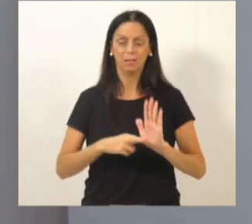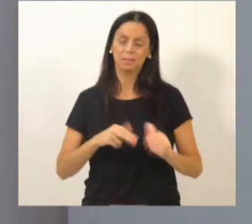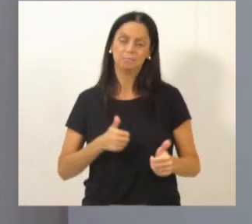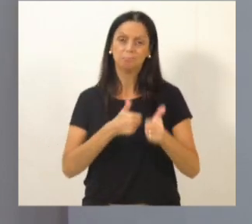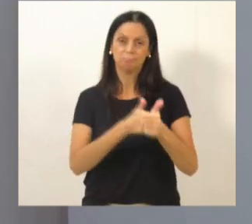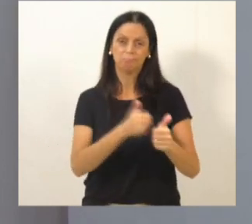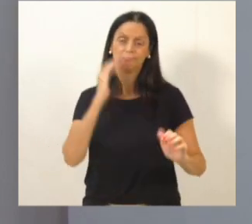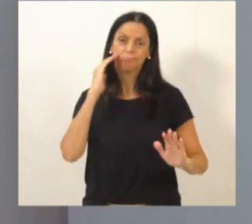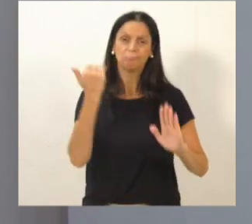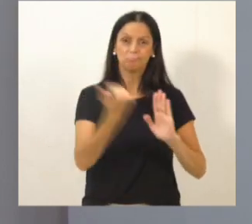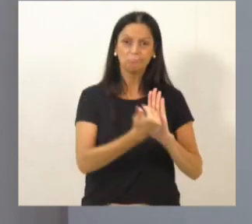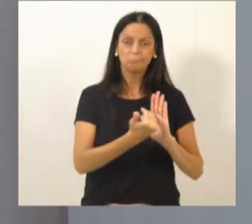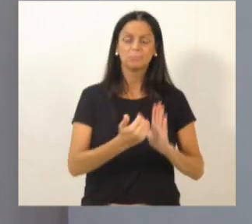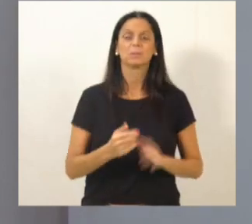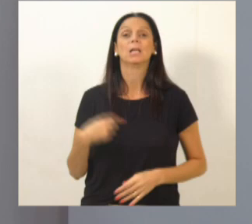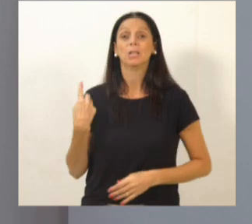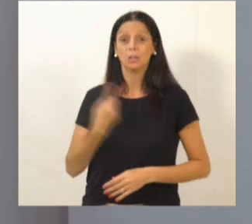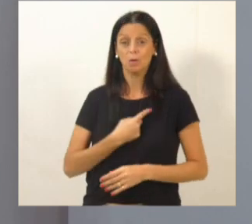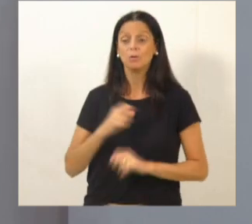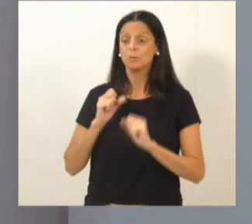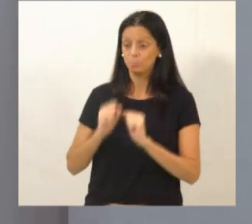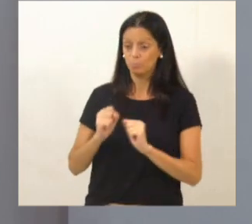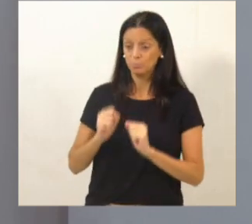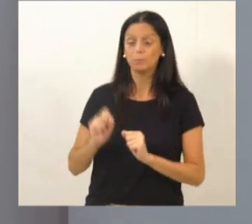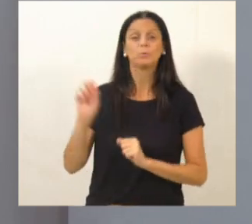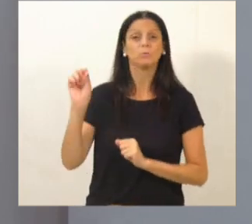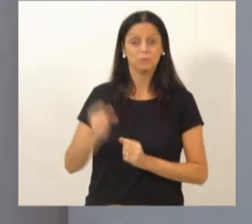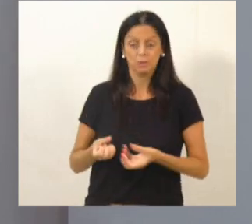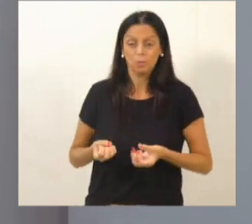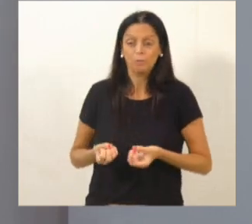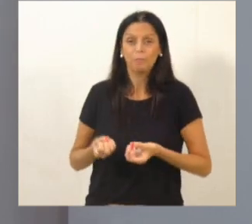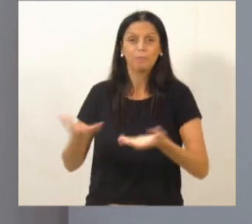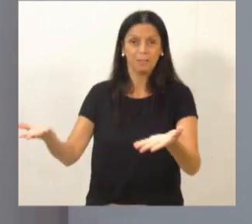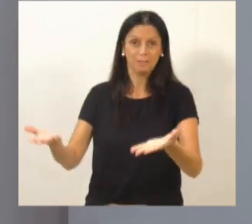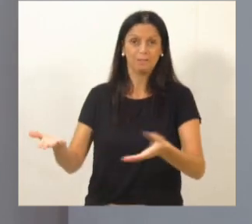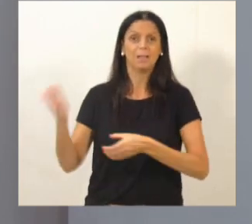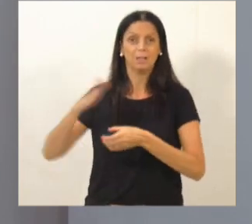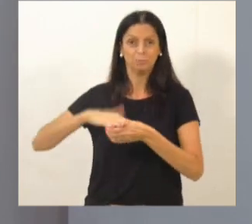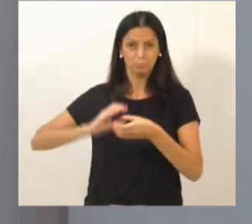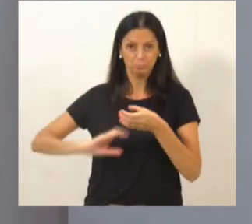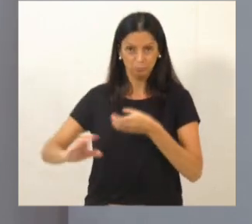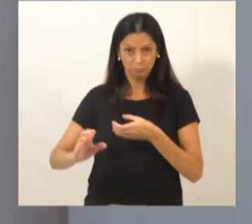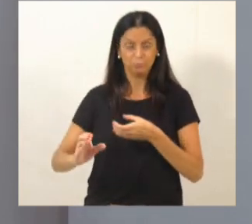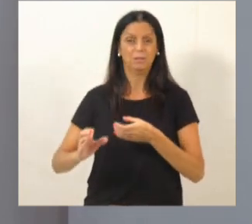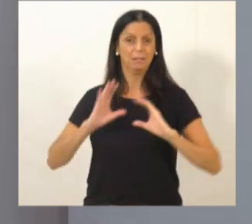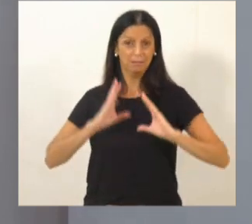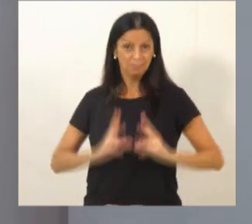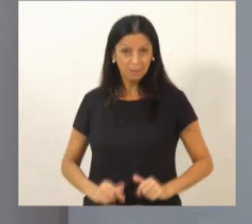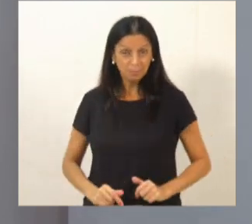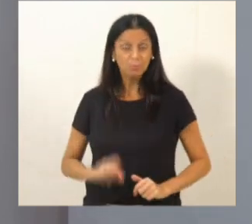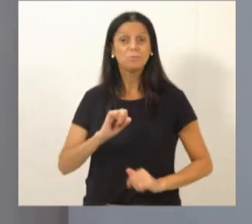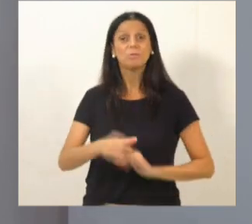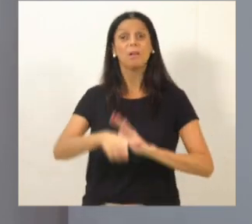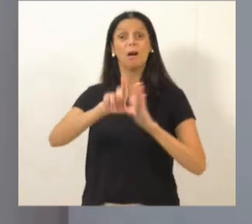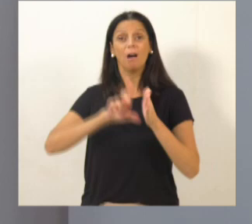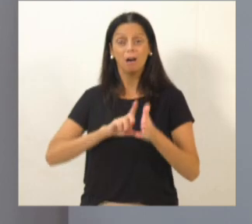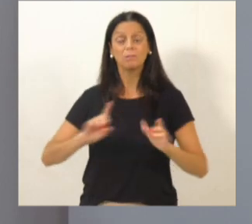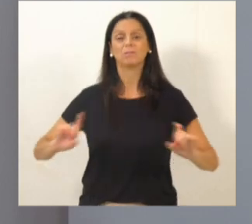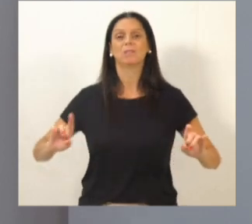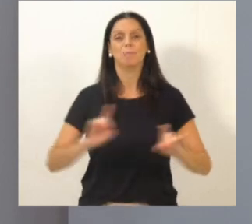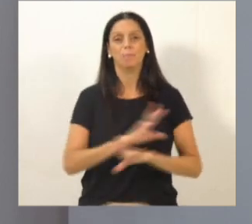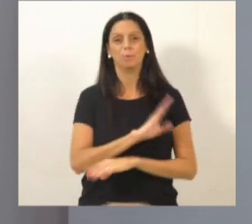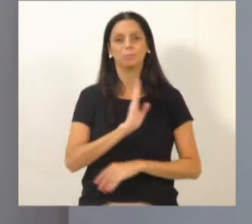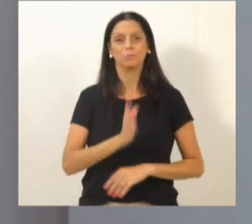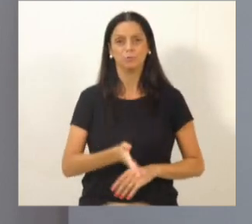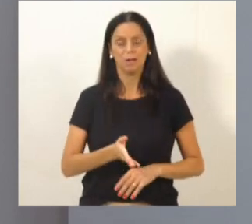só há prestação de serviço aonde existe o sistema disponível. Passamos com a tubulação lá, está pronto, está